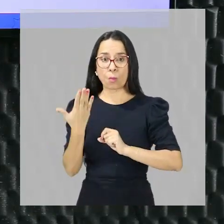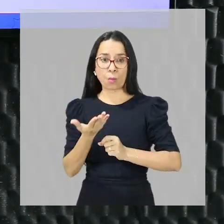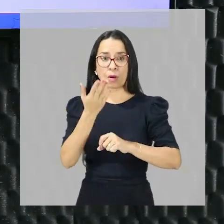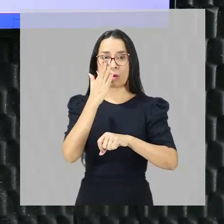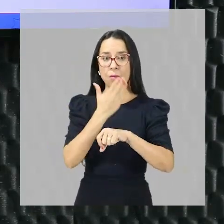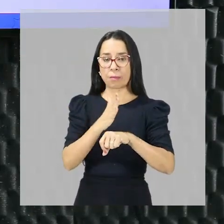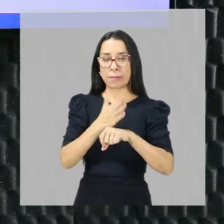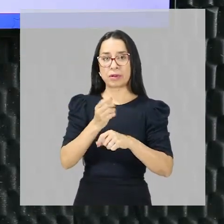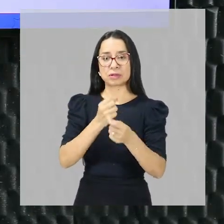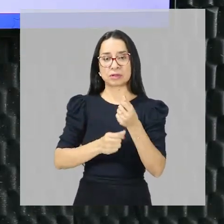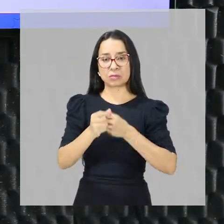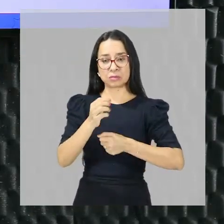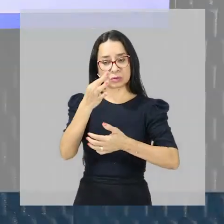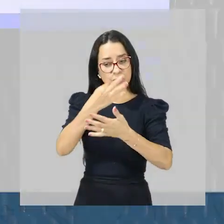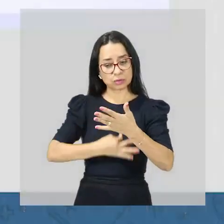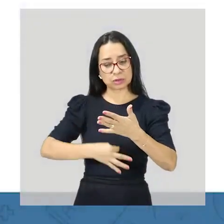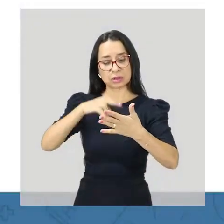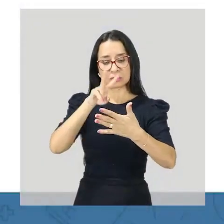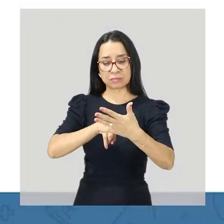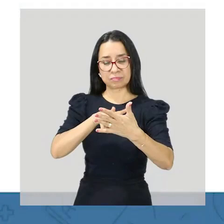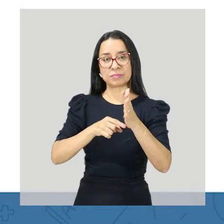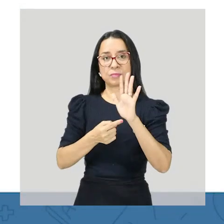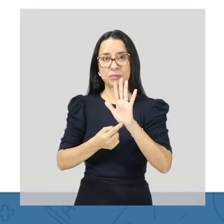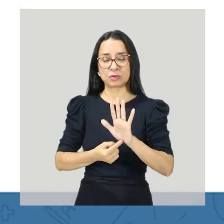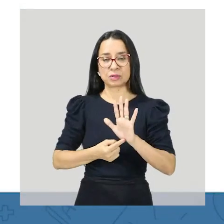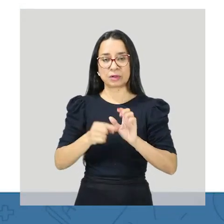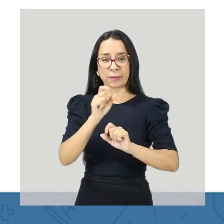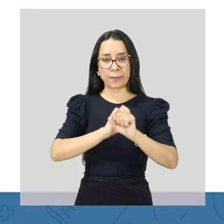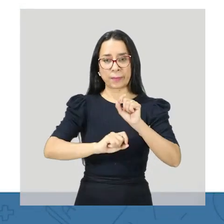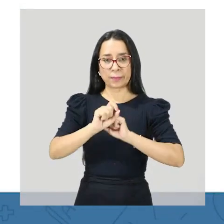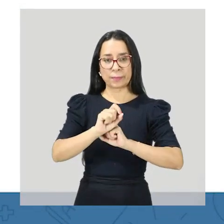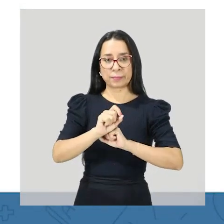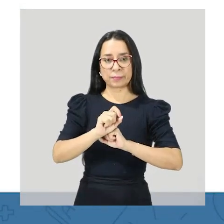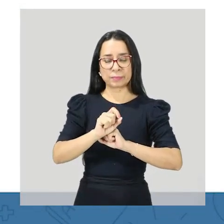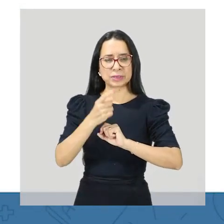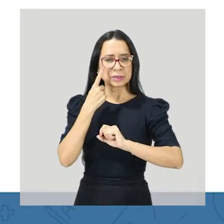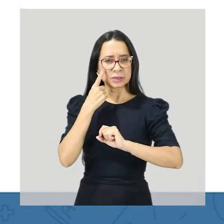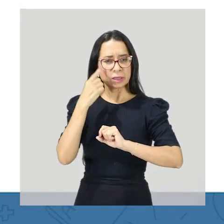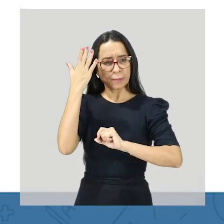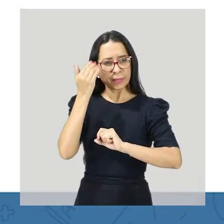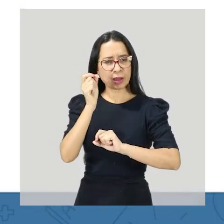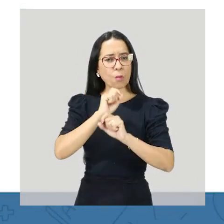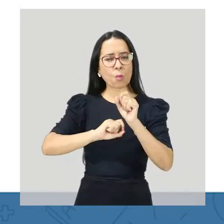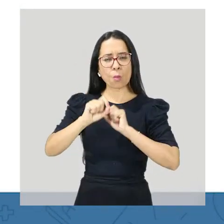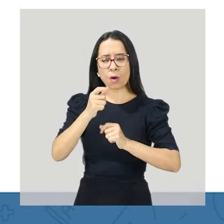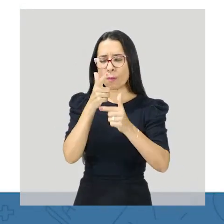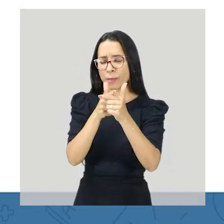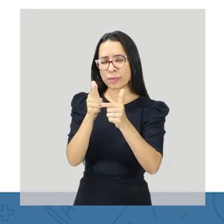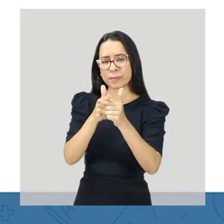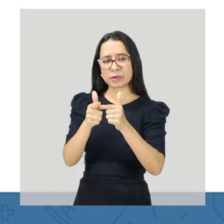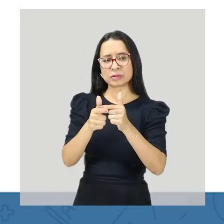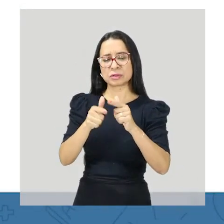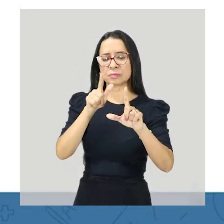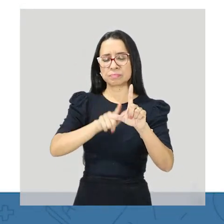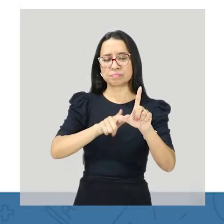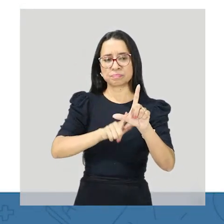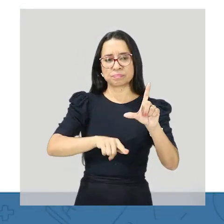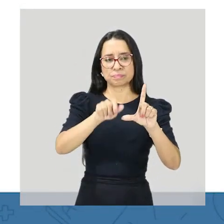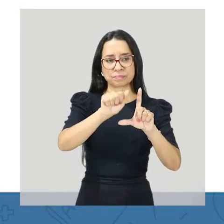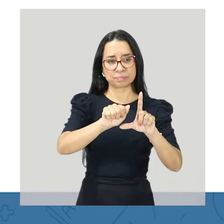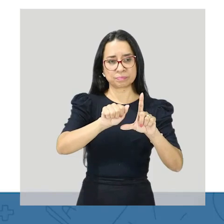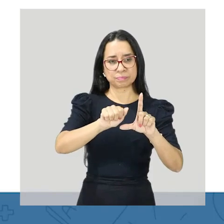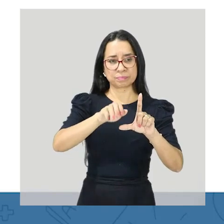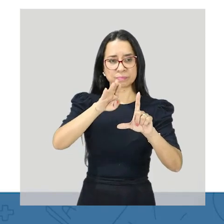te dizer para tu identificar que problemática é essa. É a uniformização da cobertura vegetal? É a arenização? É